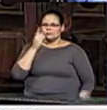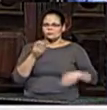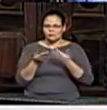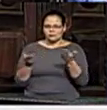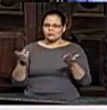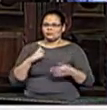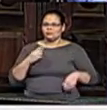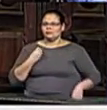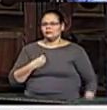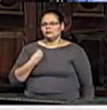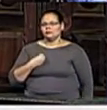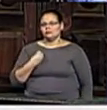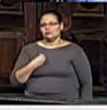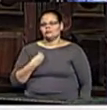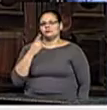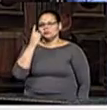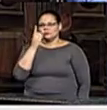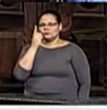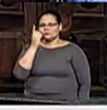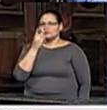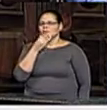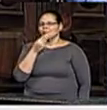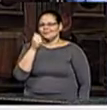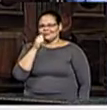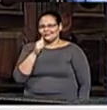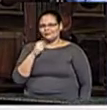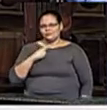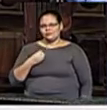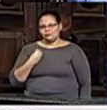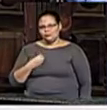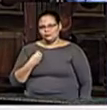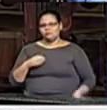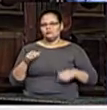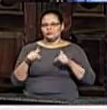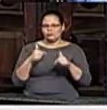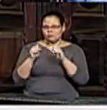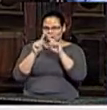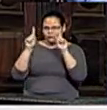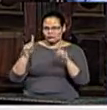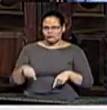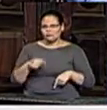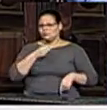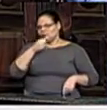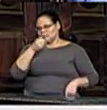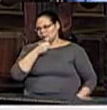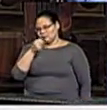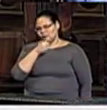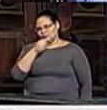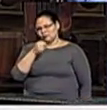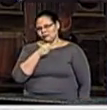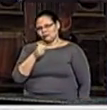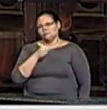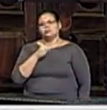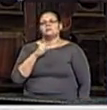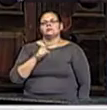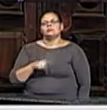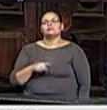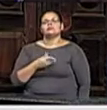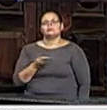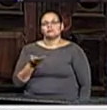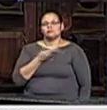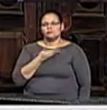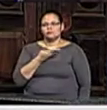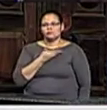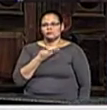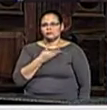presentes, senhores deputados presentes, funcionários, imprensa, companheiros e companheiras